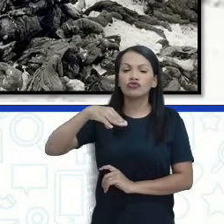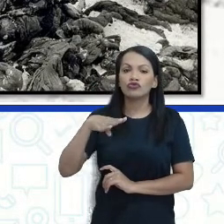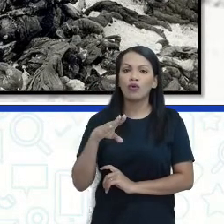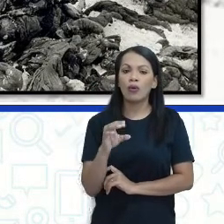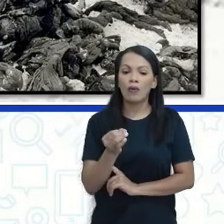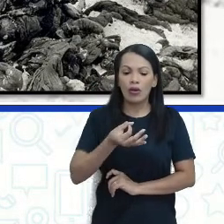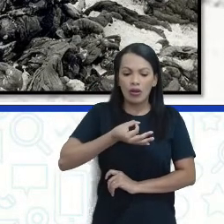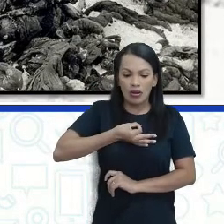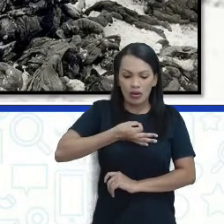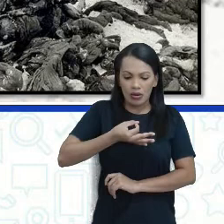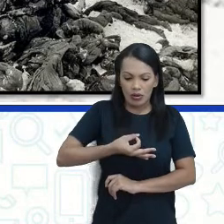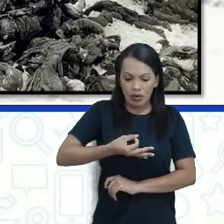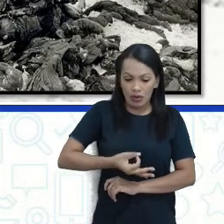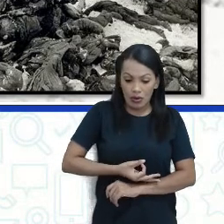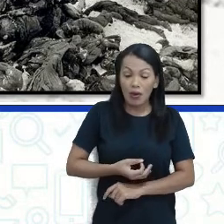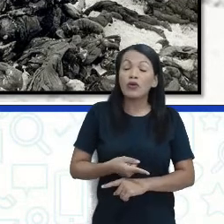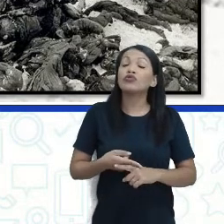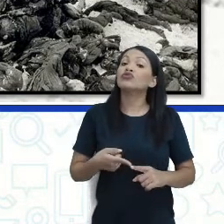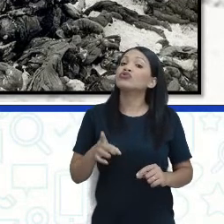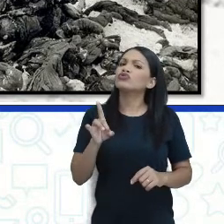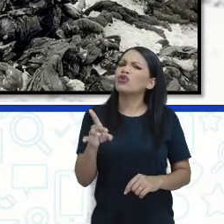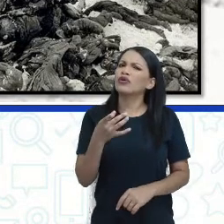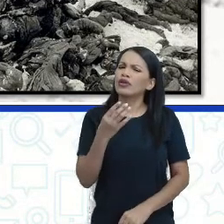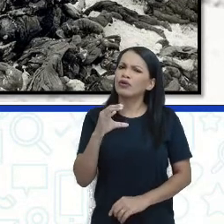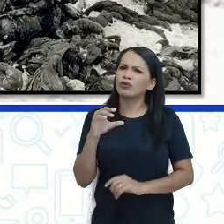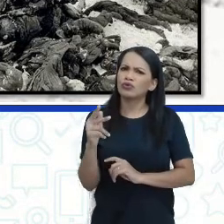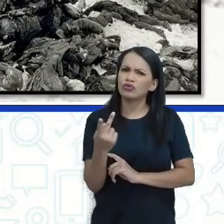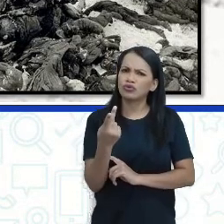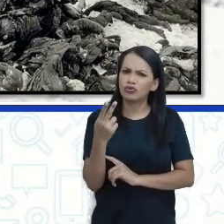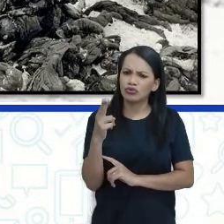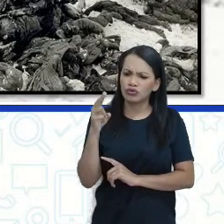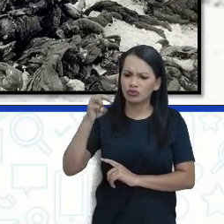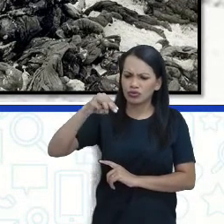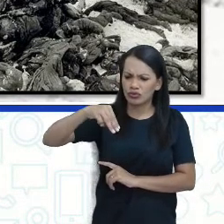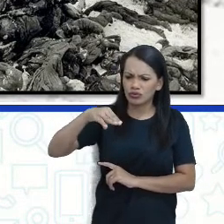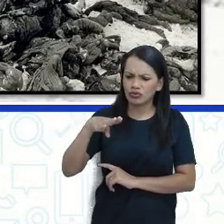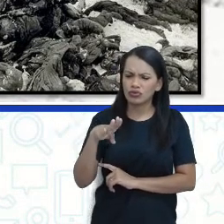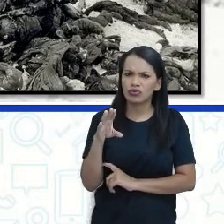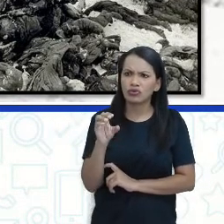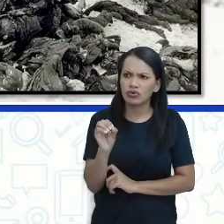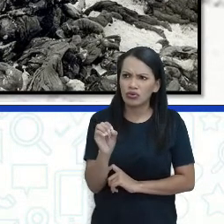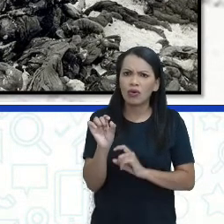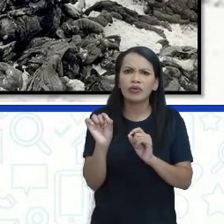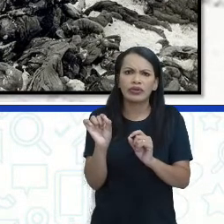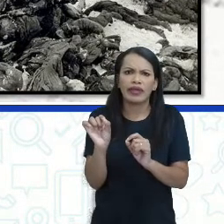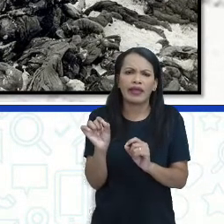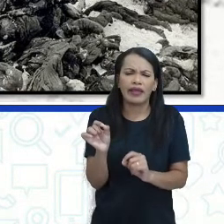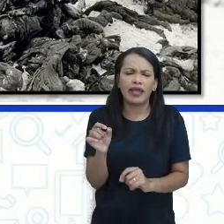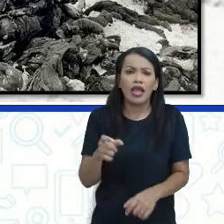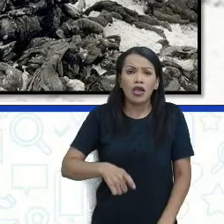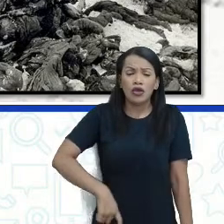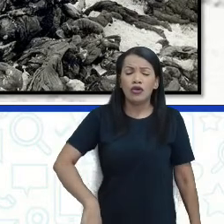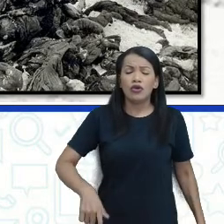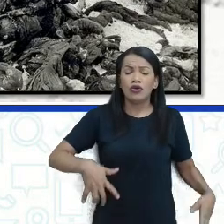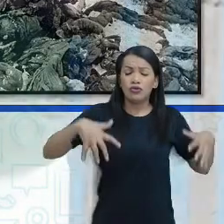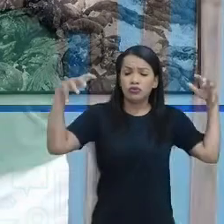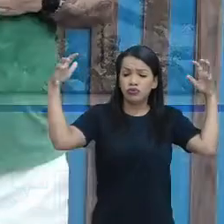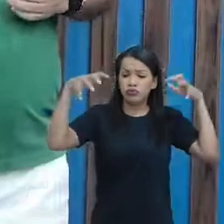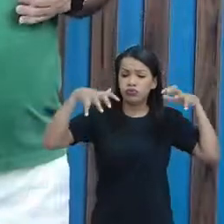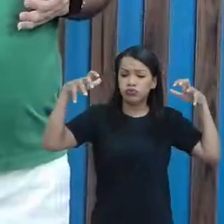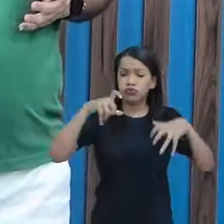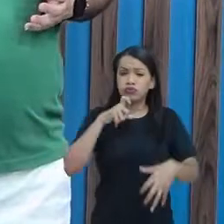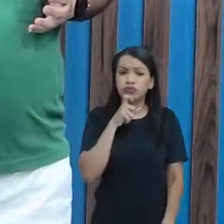de chumbo. Só que o chumbo, em temperaturas muito baixas, ele se quebra. O que é que